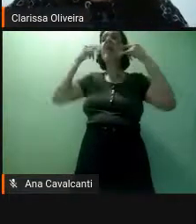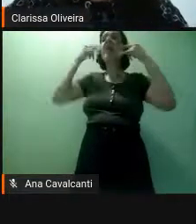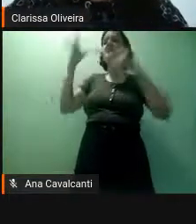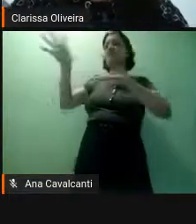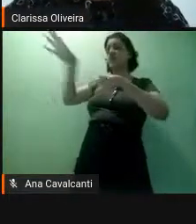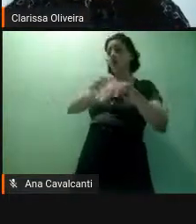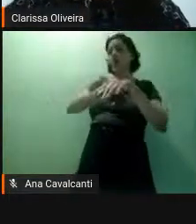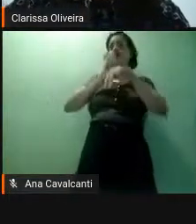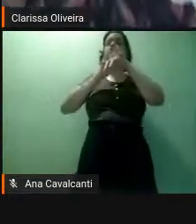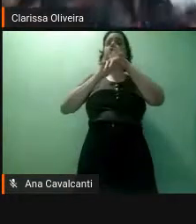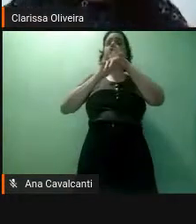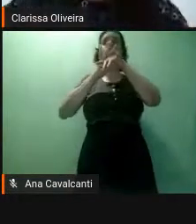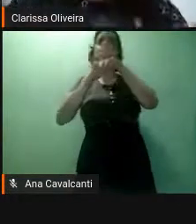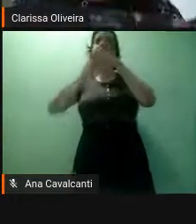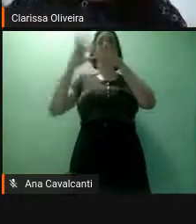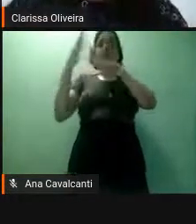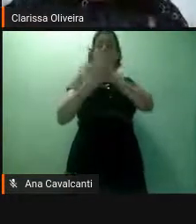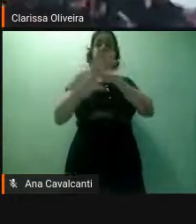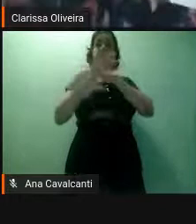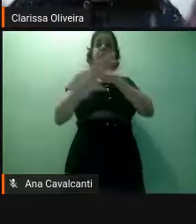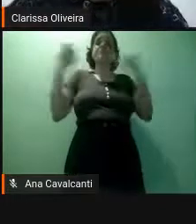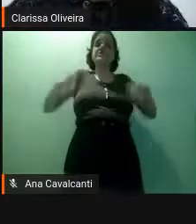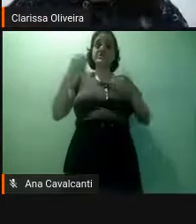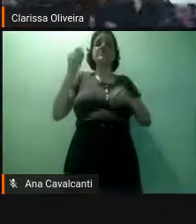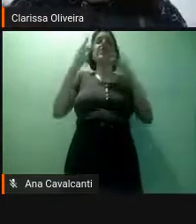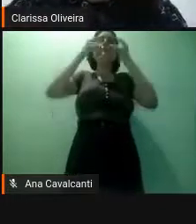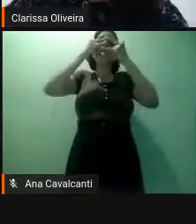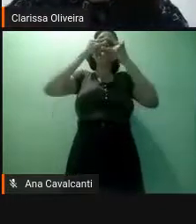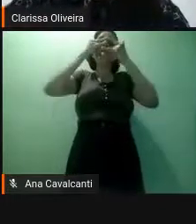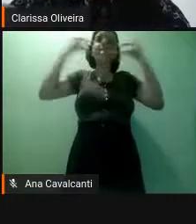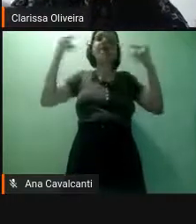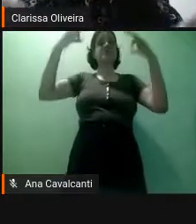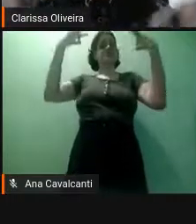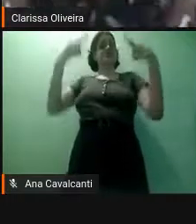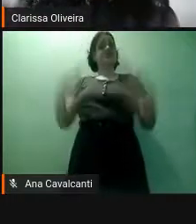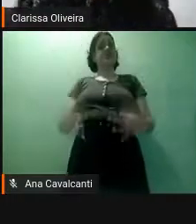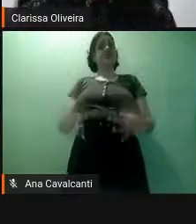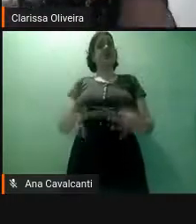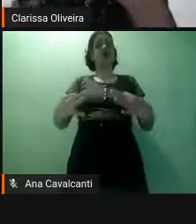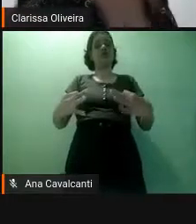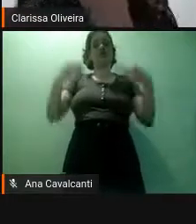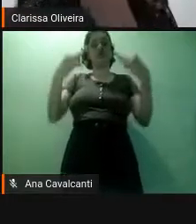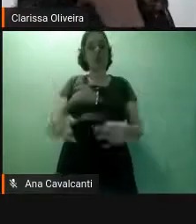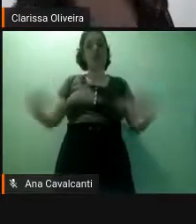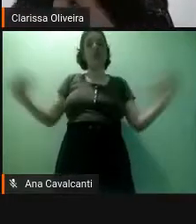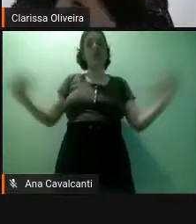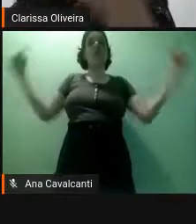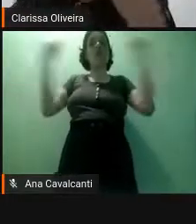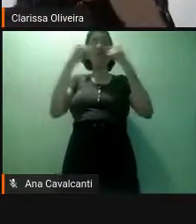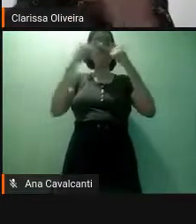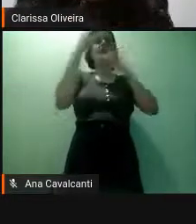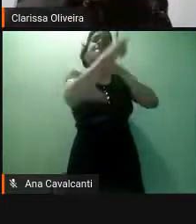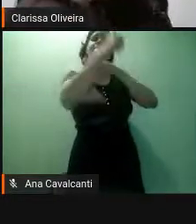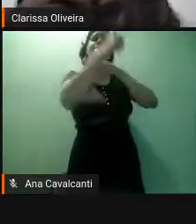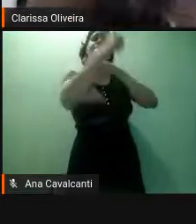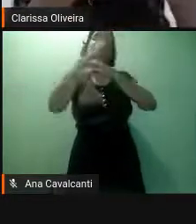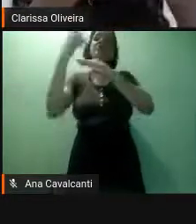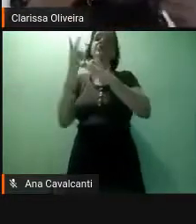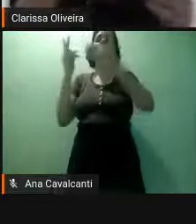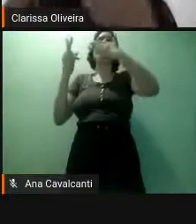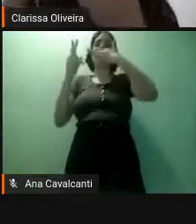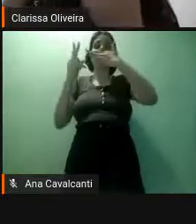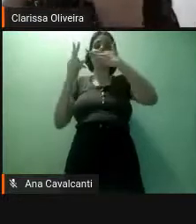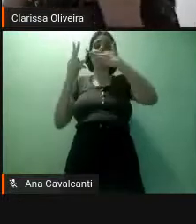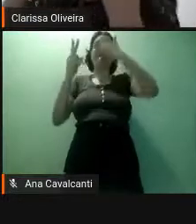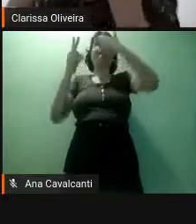por causa disso. O ajuste da máscara deve ser adequado para que ele proteja totalmente sua boca e seu nariz e